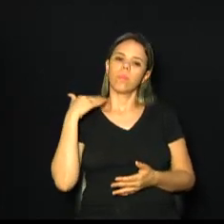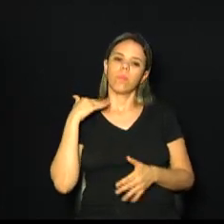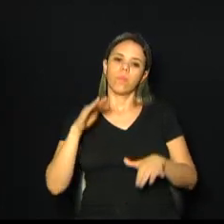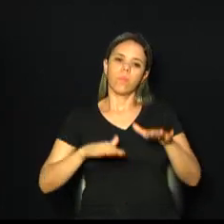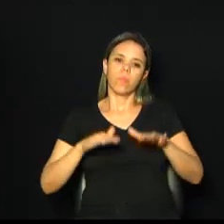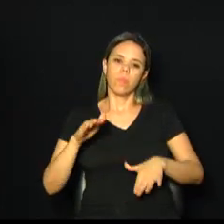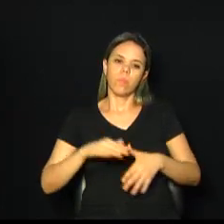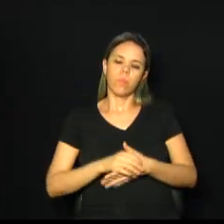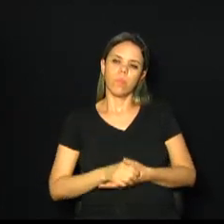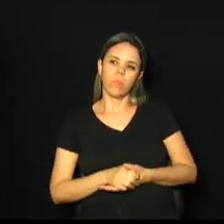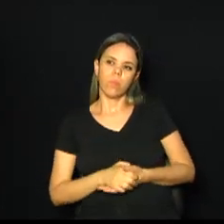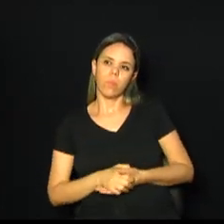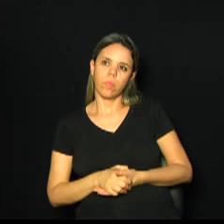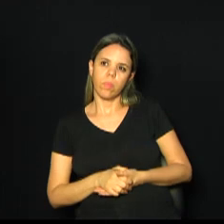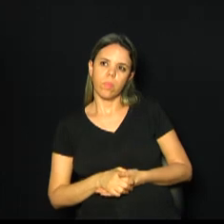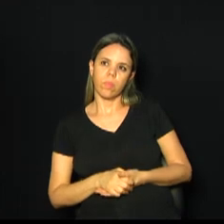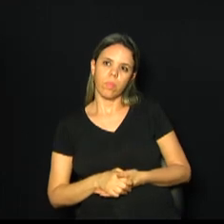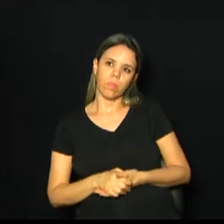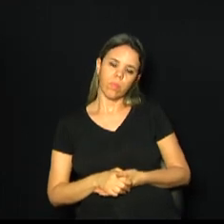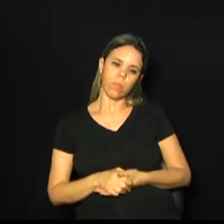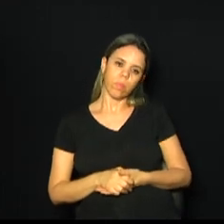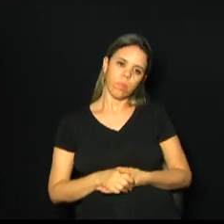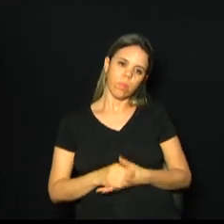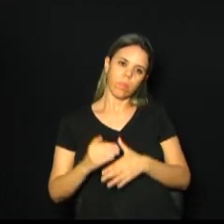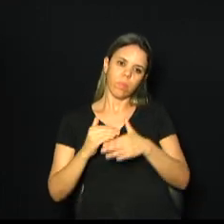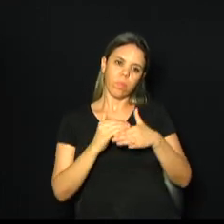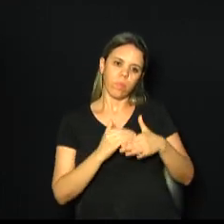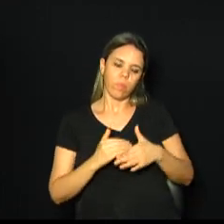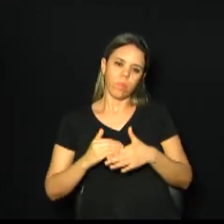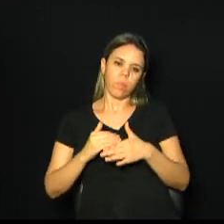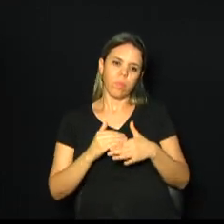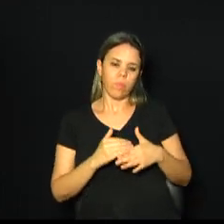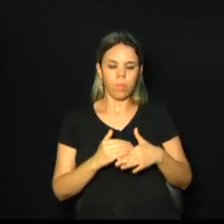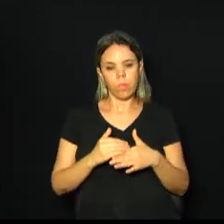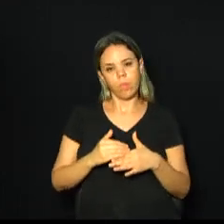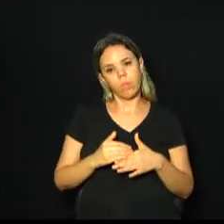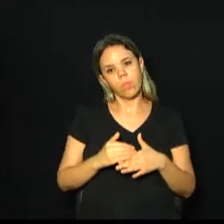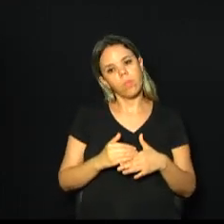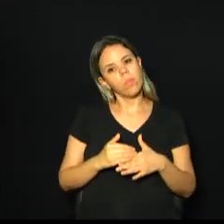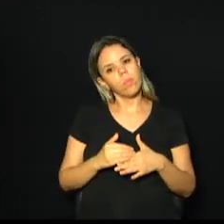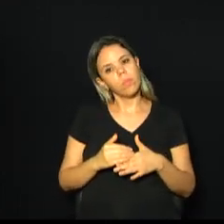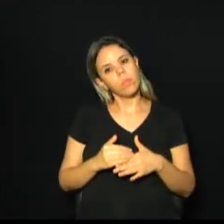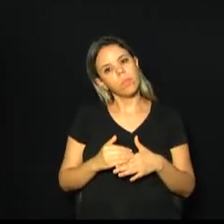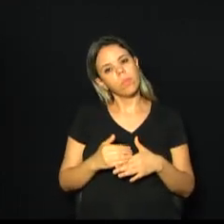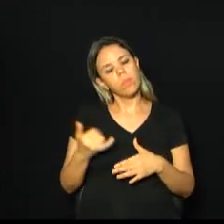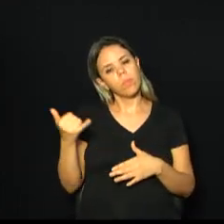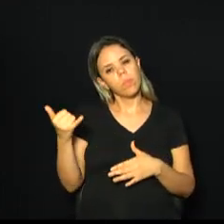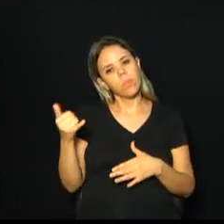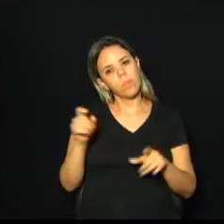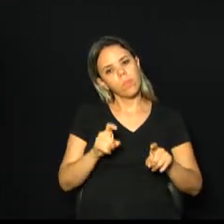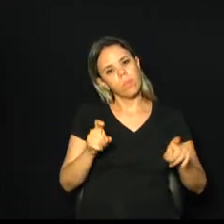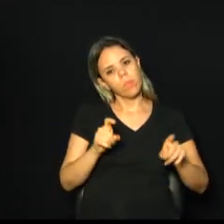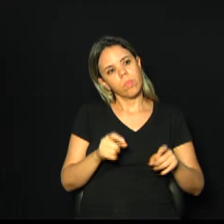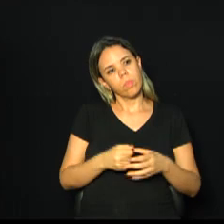determinado nível em dispositivos móveis ou até no computador.